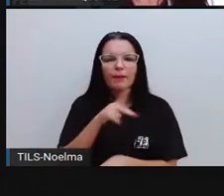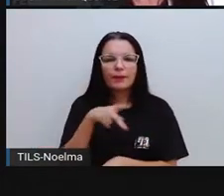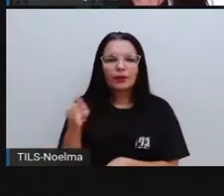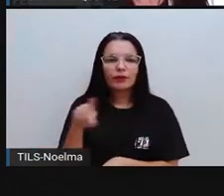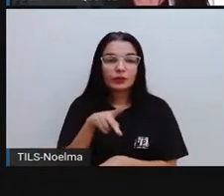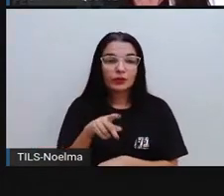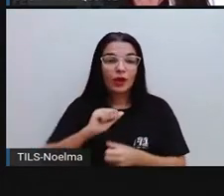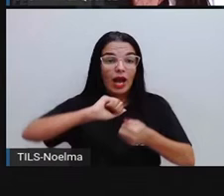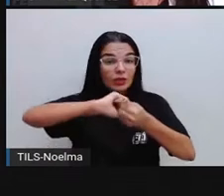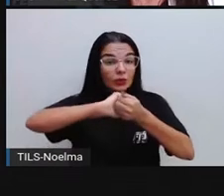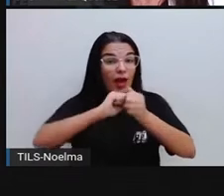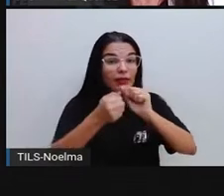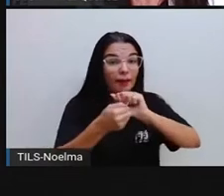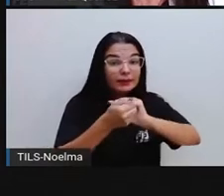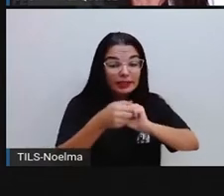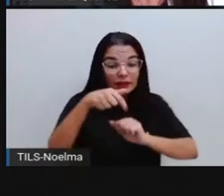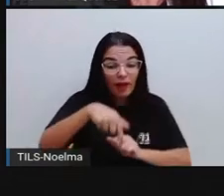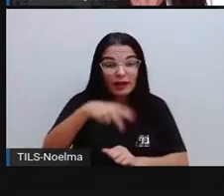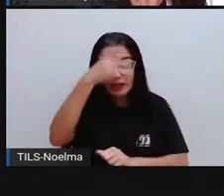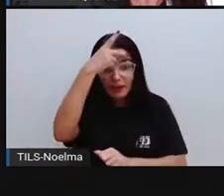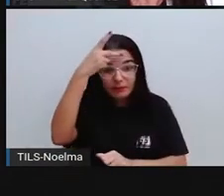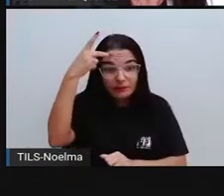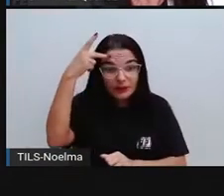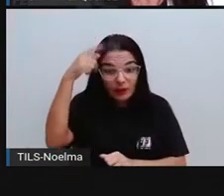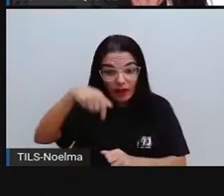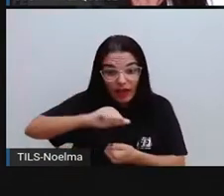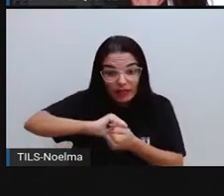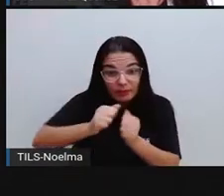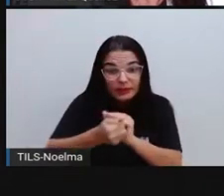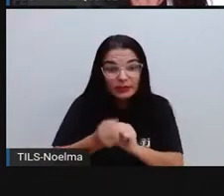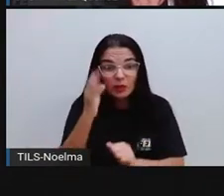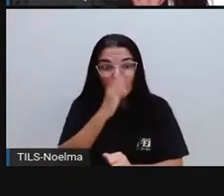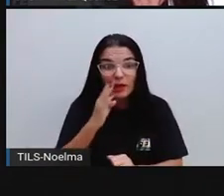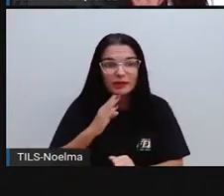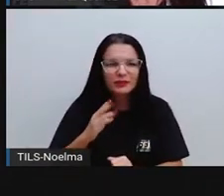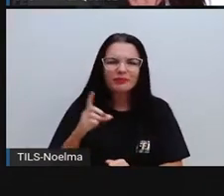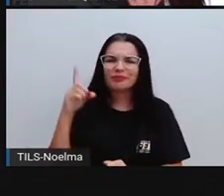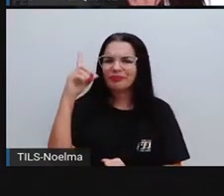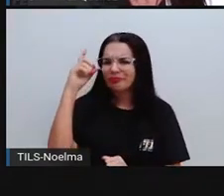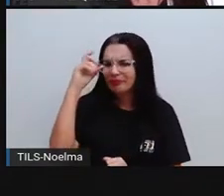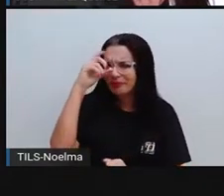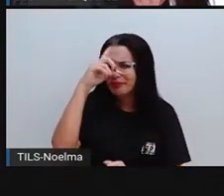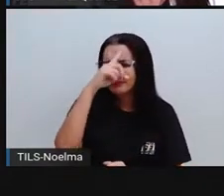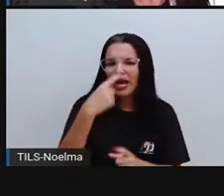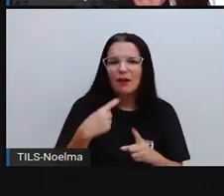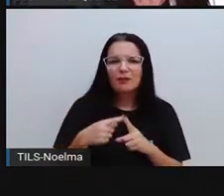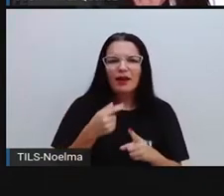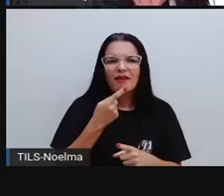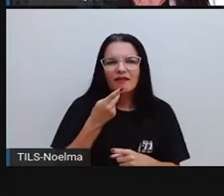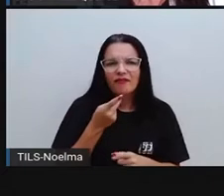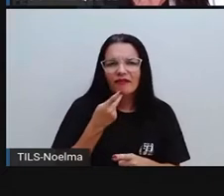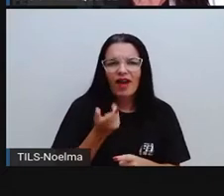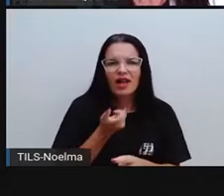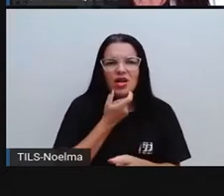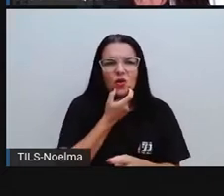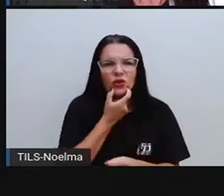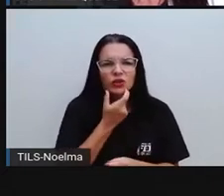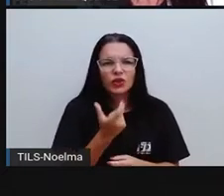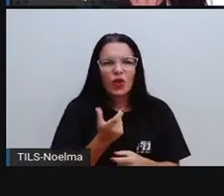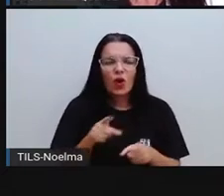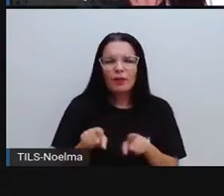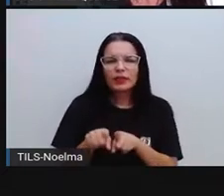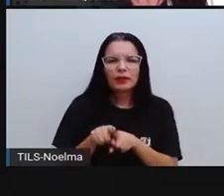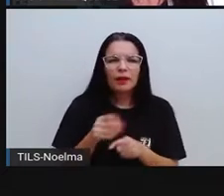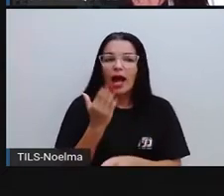muito difícil. Além das enormes diferenças culturais, os hábitos alimentares e até o idioma, havia também um preconceito contra